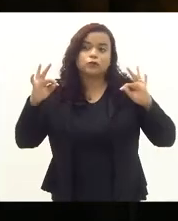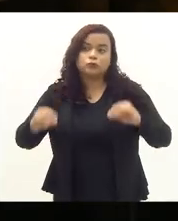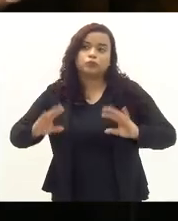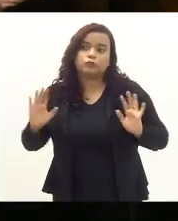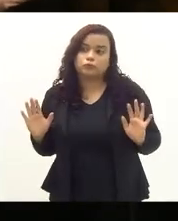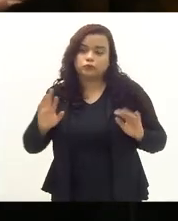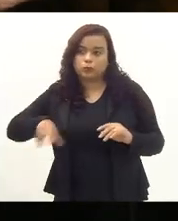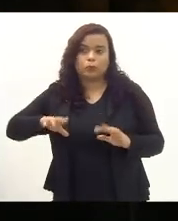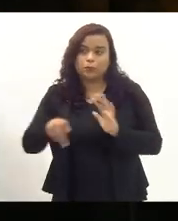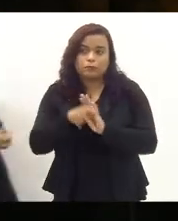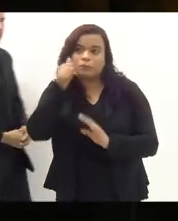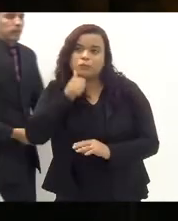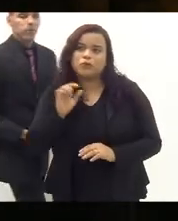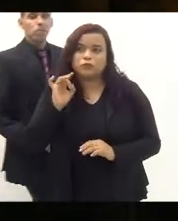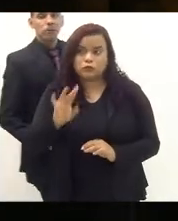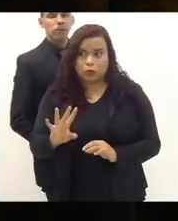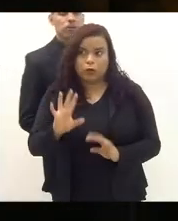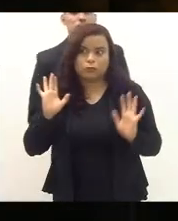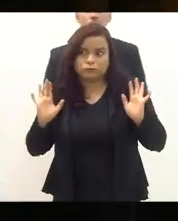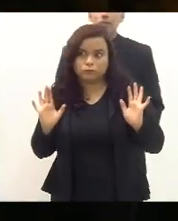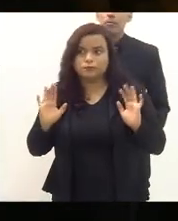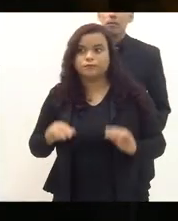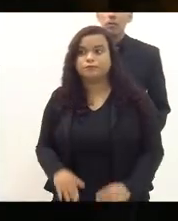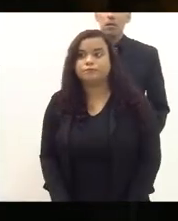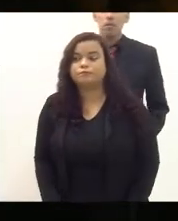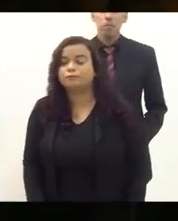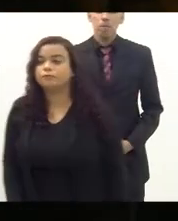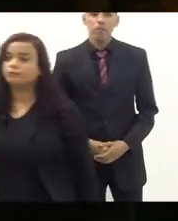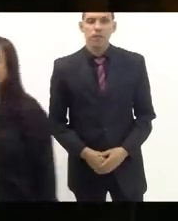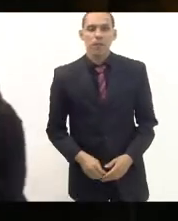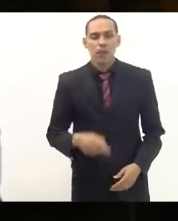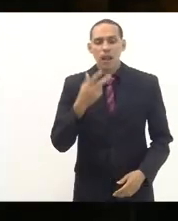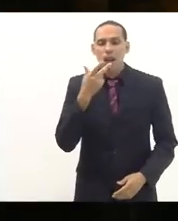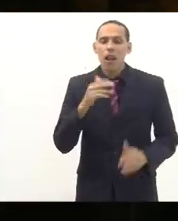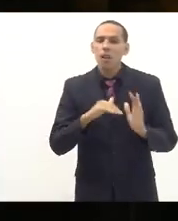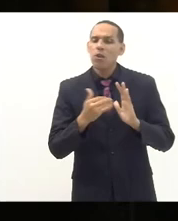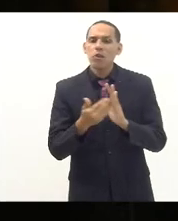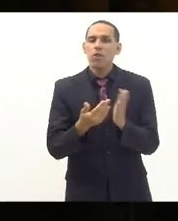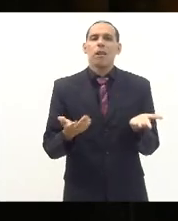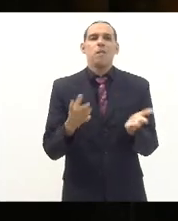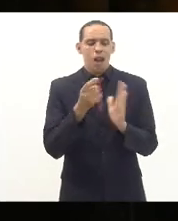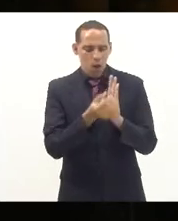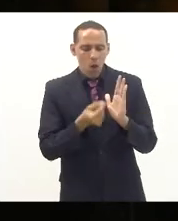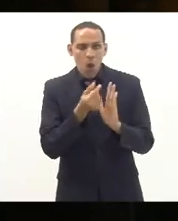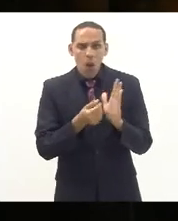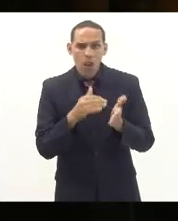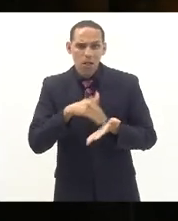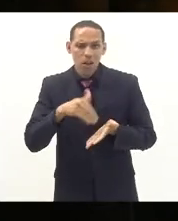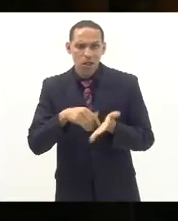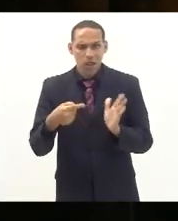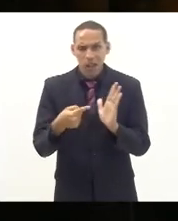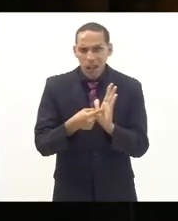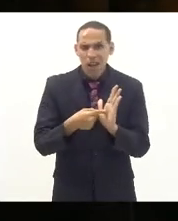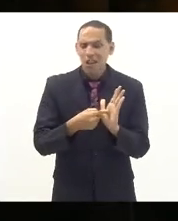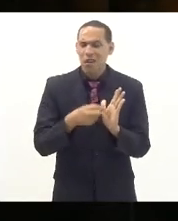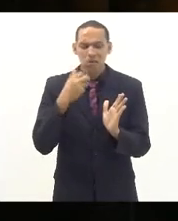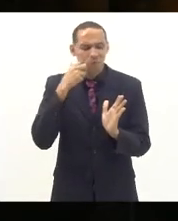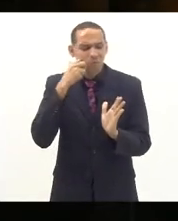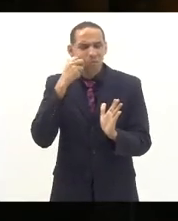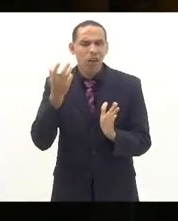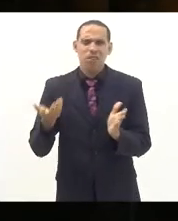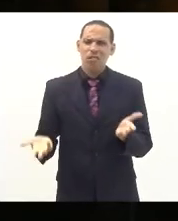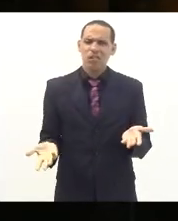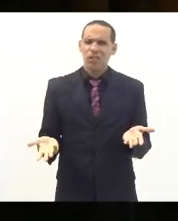não é já fala de tudo e o orçamento parece a secretaria também uma vergonha uma vergonha Oi